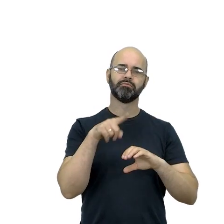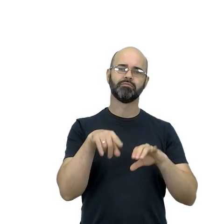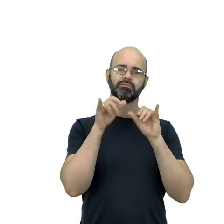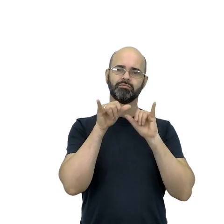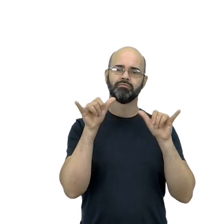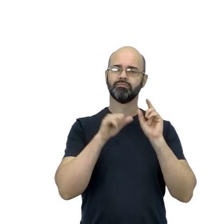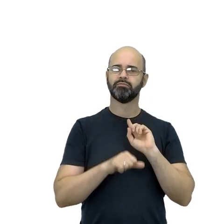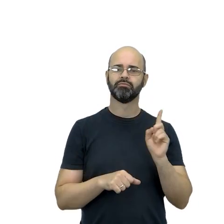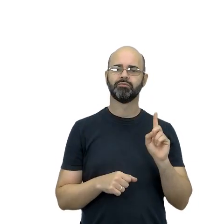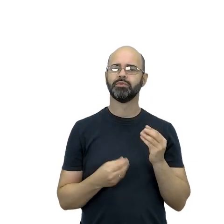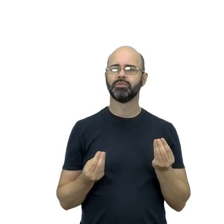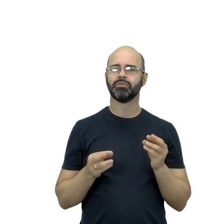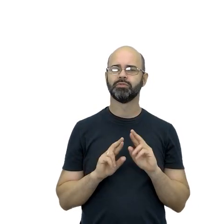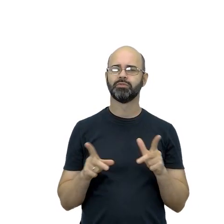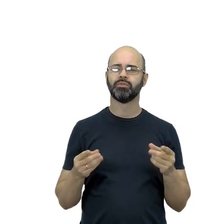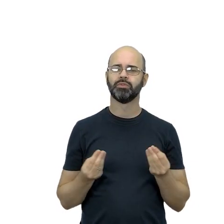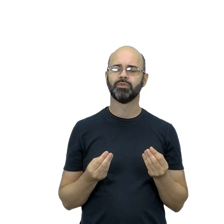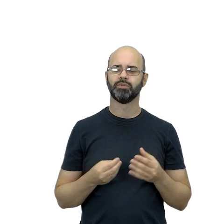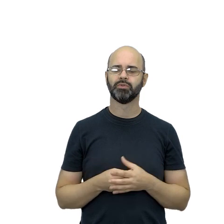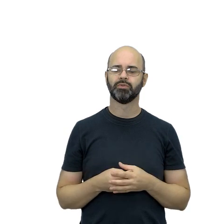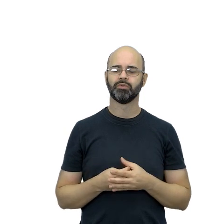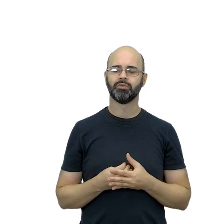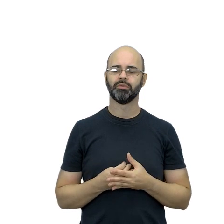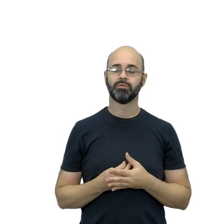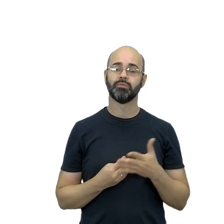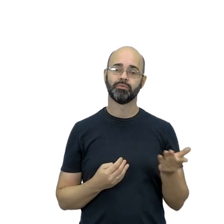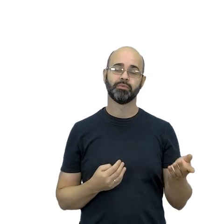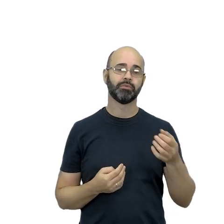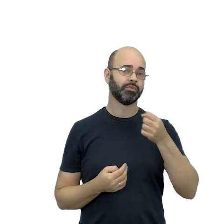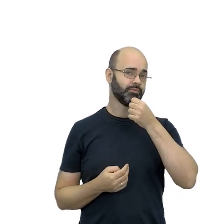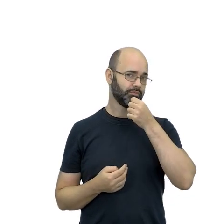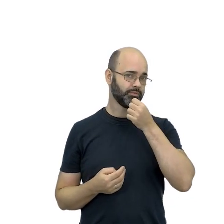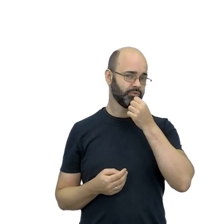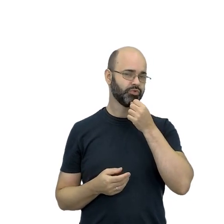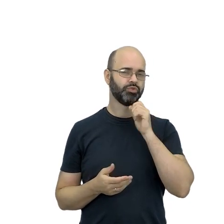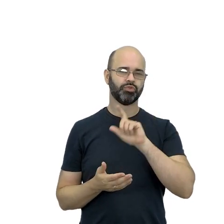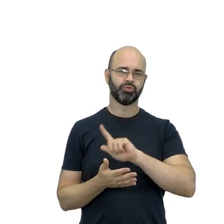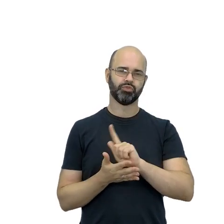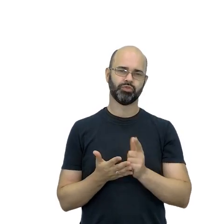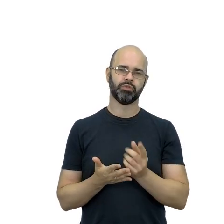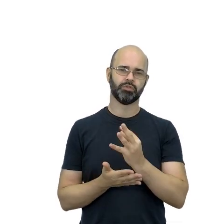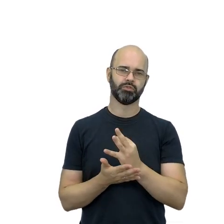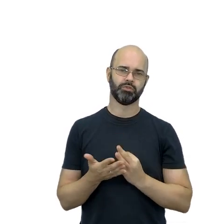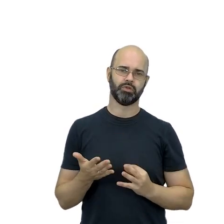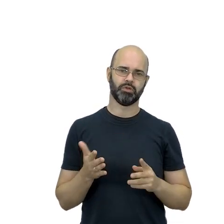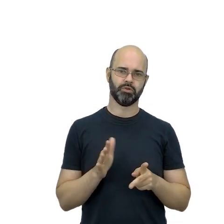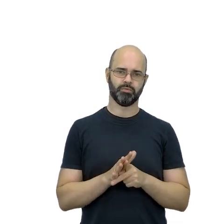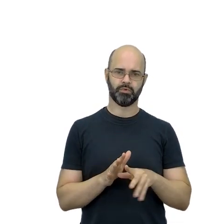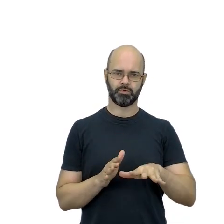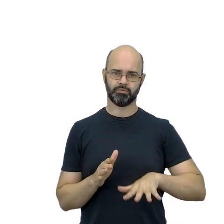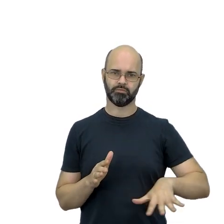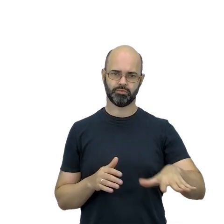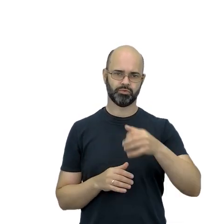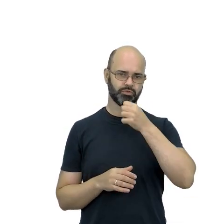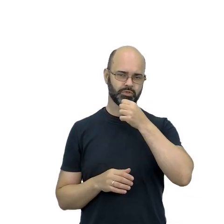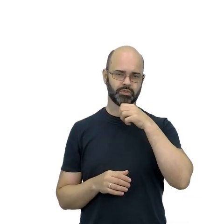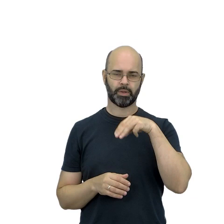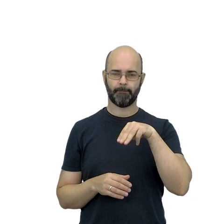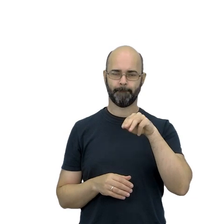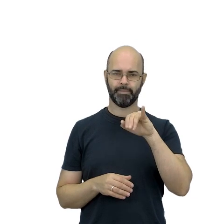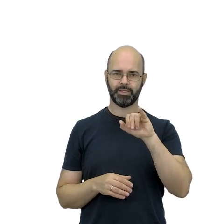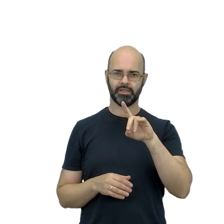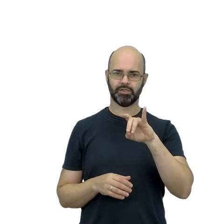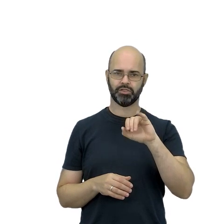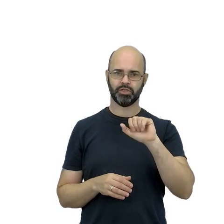científica, não é verdade? Então, a reportagem, por ser um gênero textual do campo jornalístico midiático, não é? Ela tem